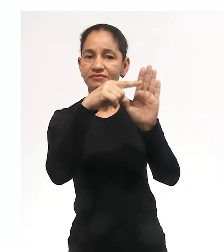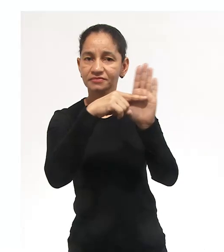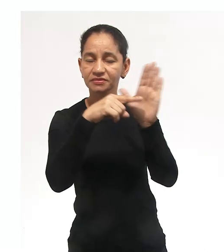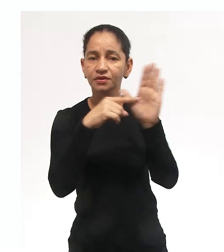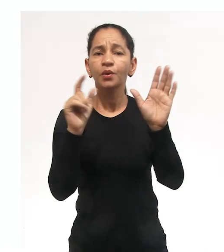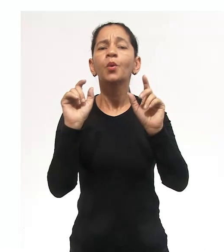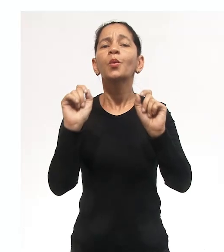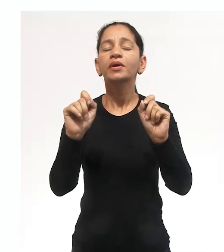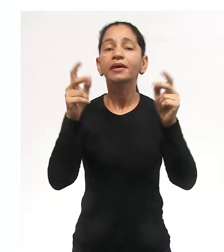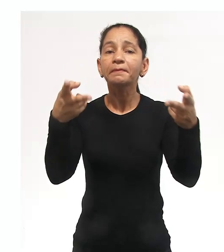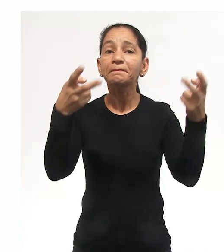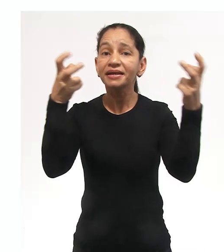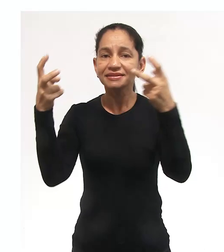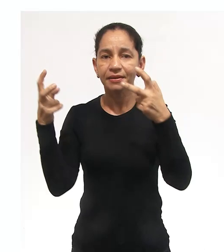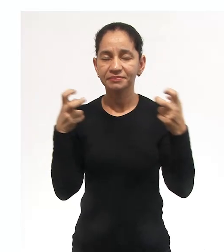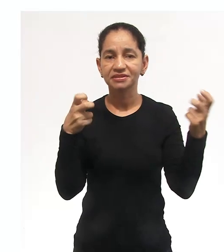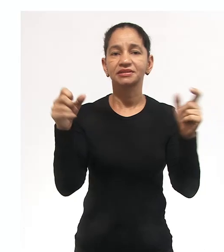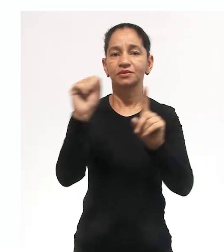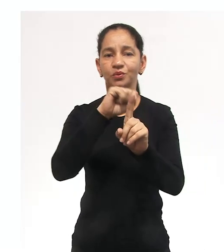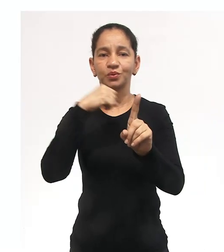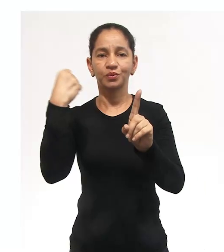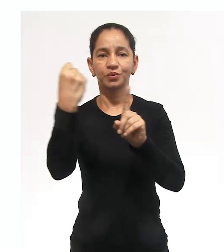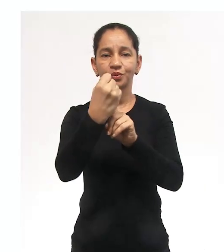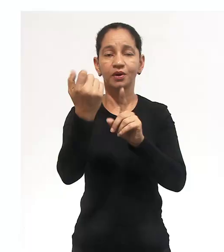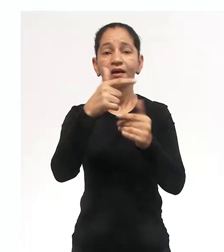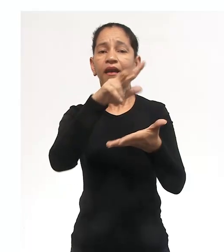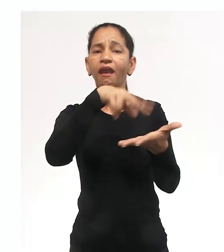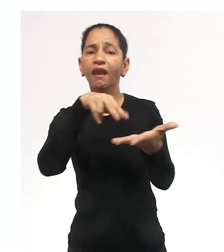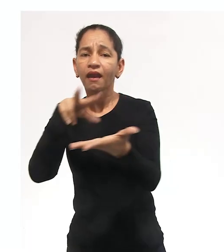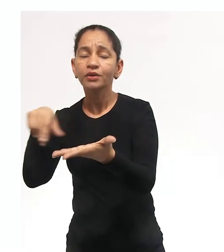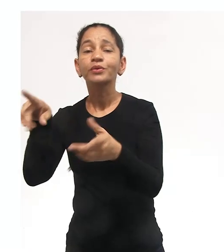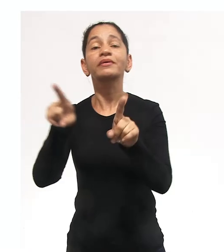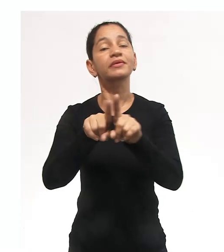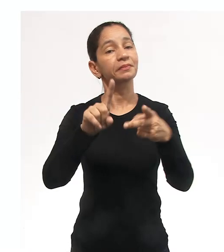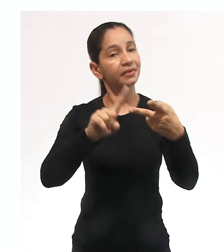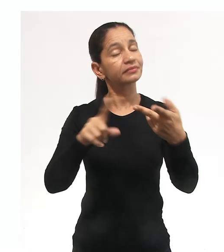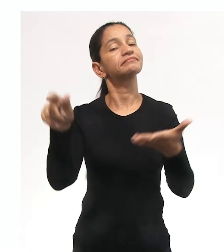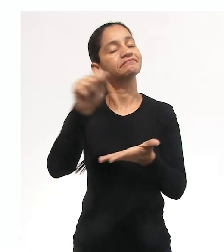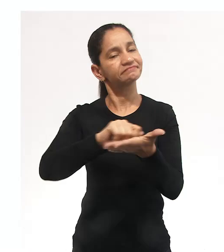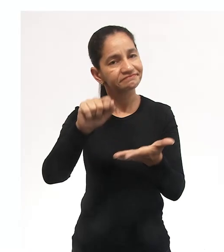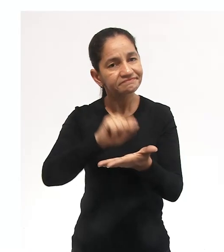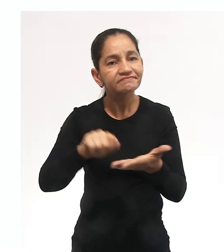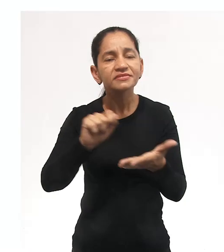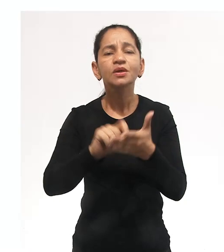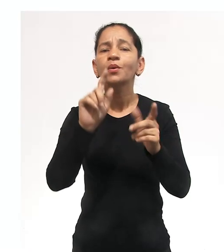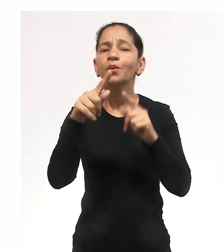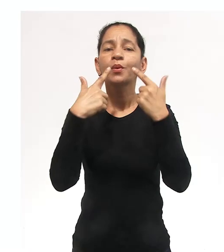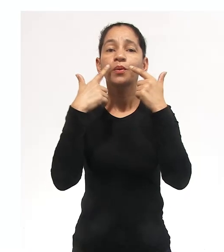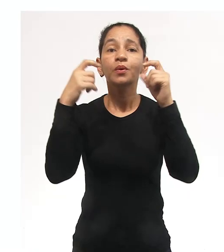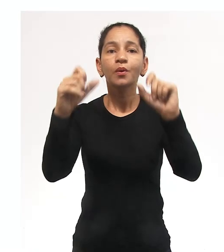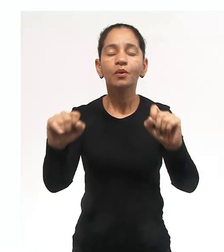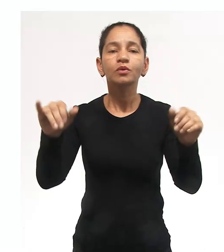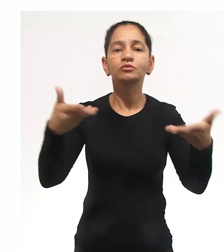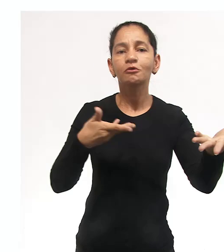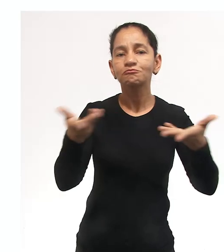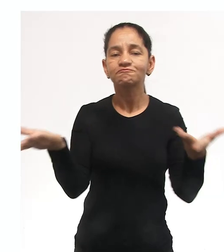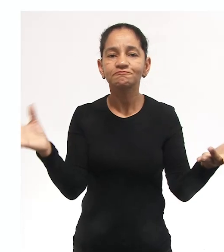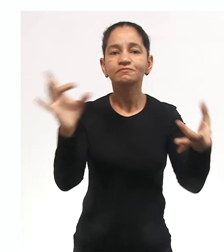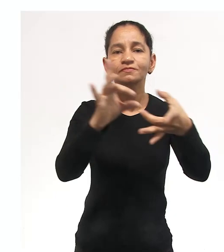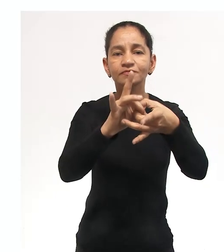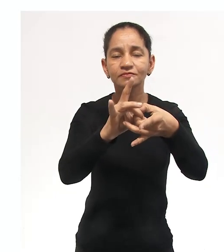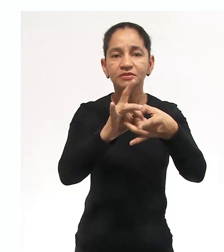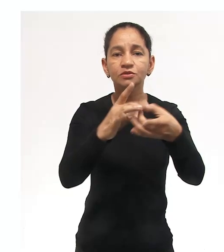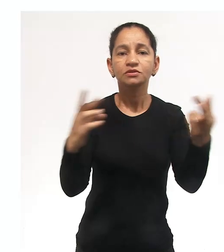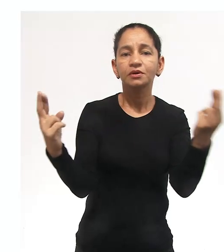disciplina, perspectiva político-social da leitura e da escrita, linguagem como